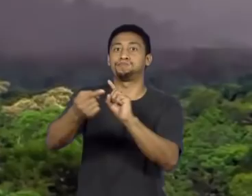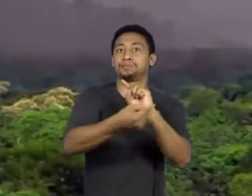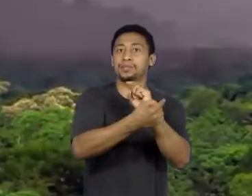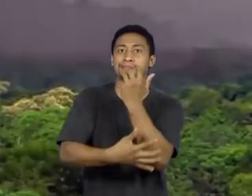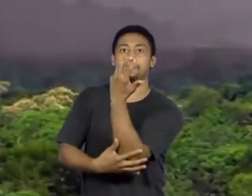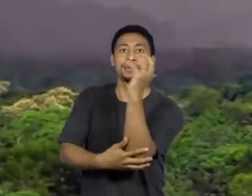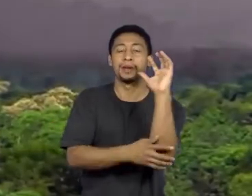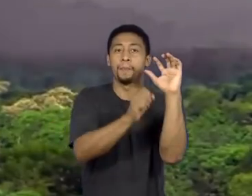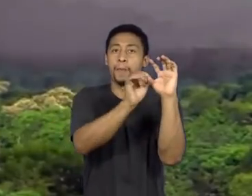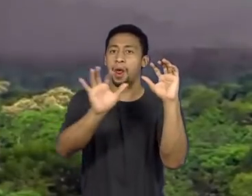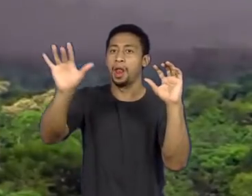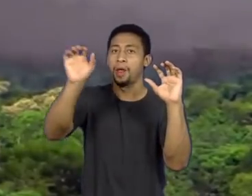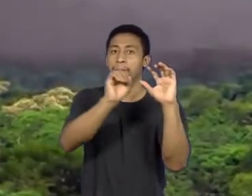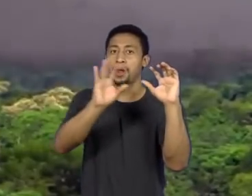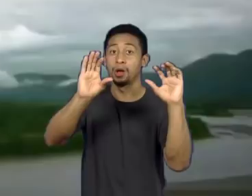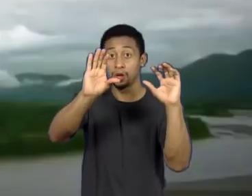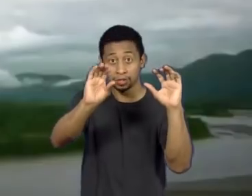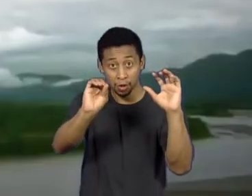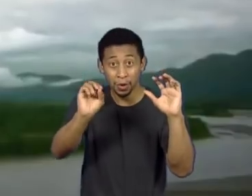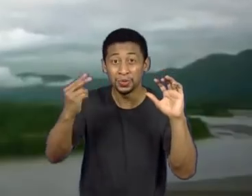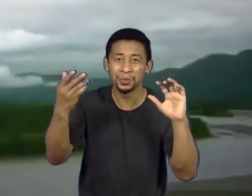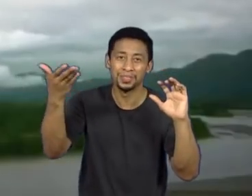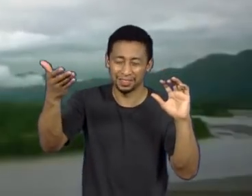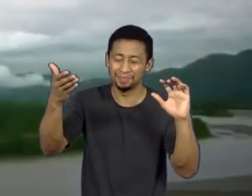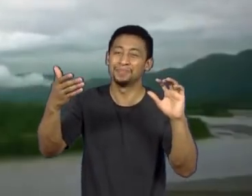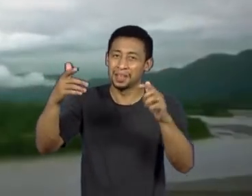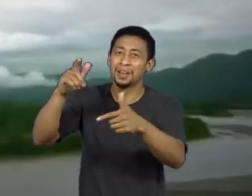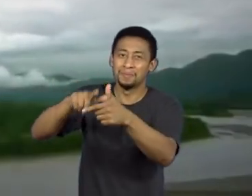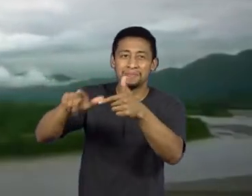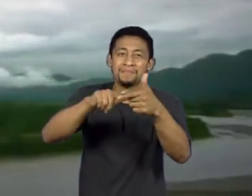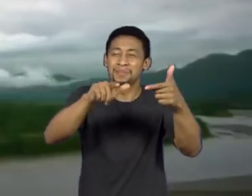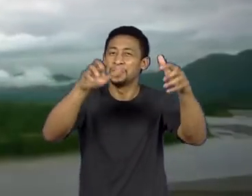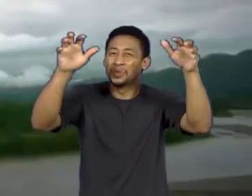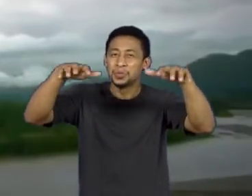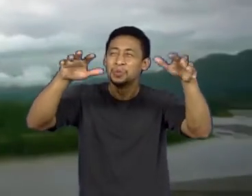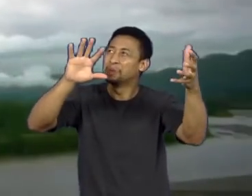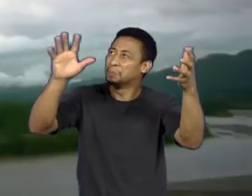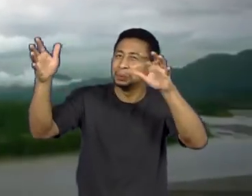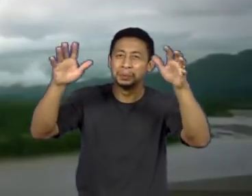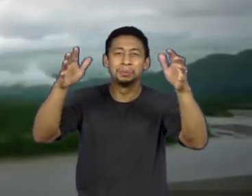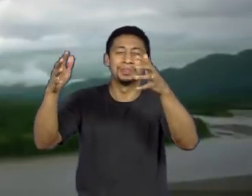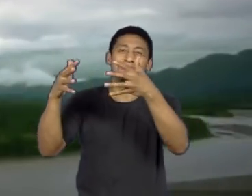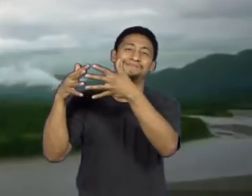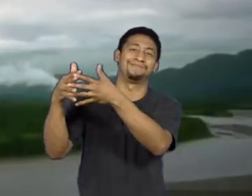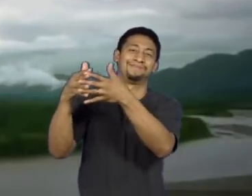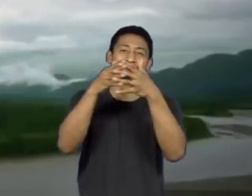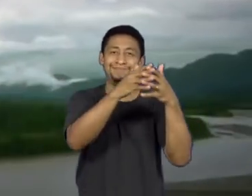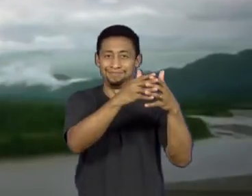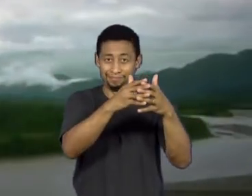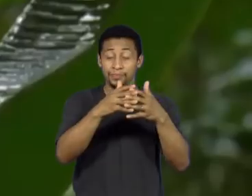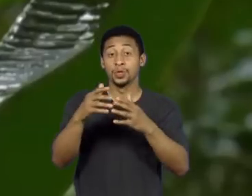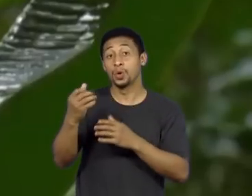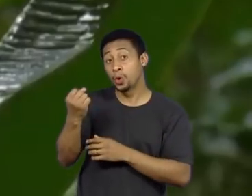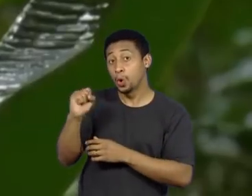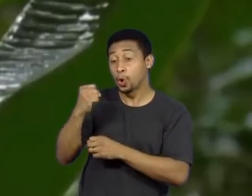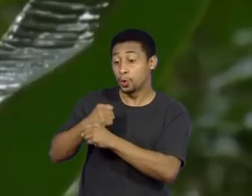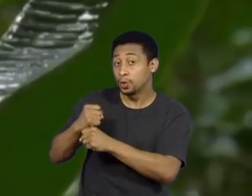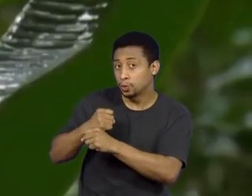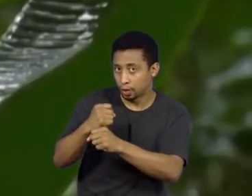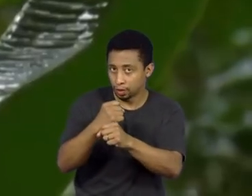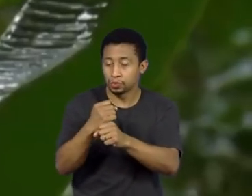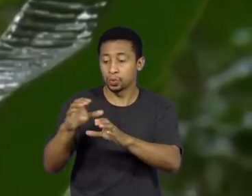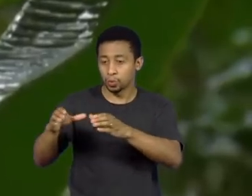que pode comprometer o regime de chuvas e o equilíbrio do clima. Durante 8 anos,